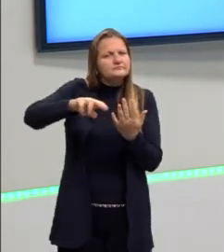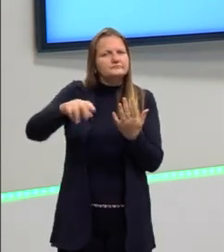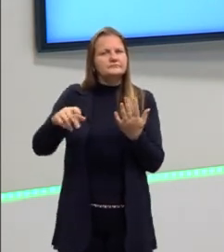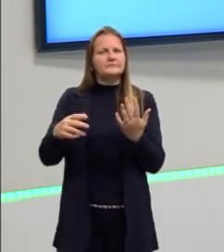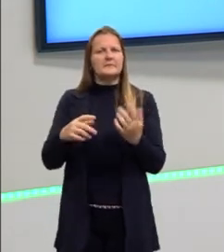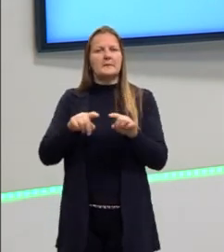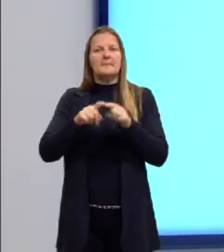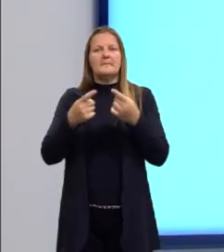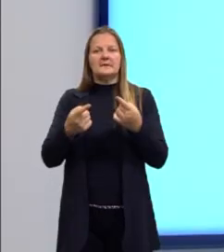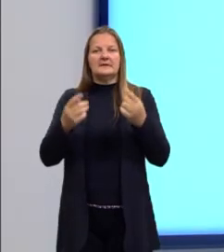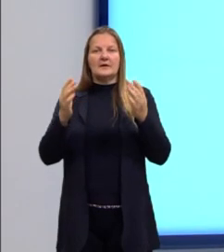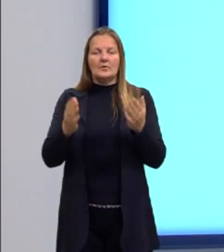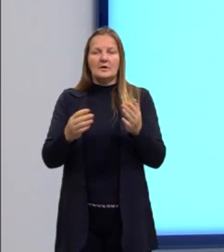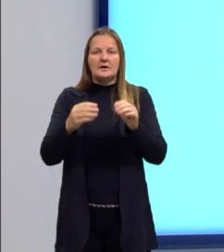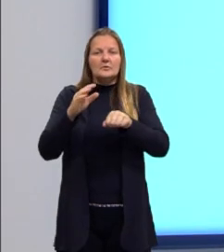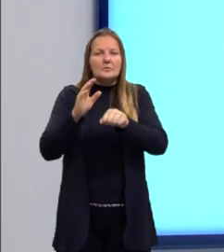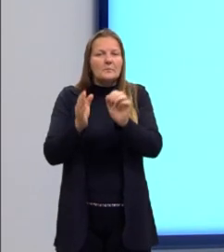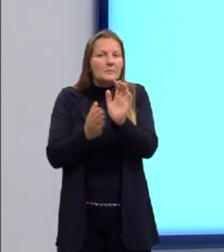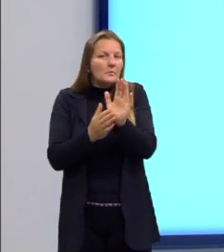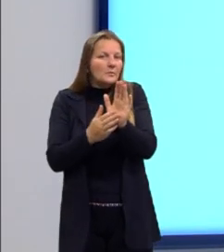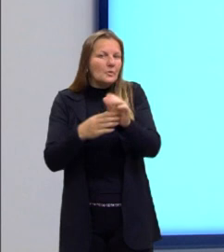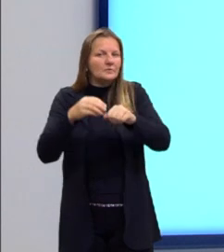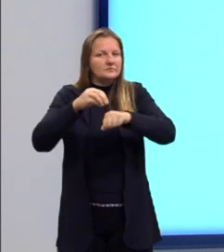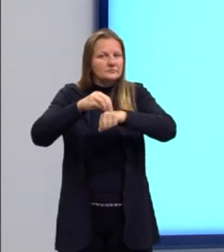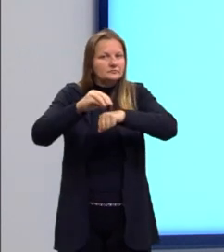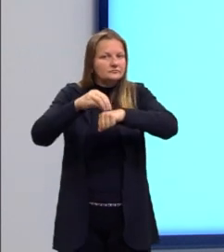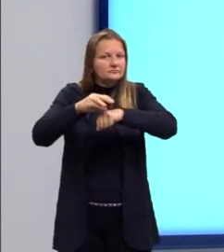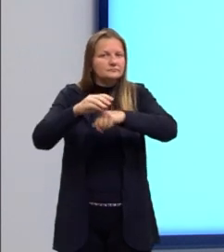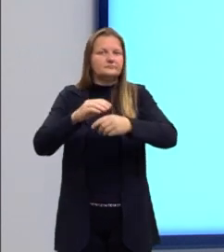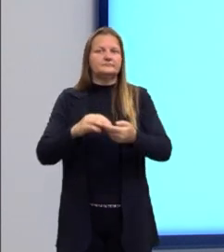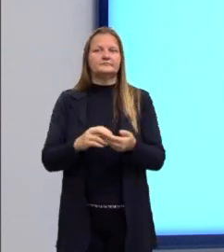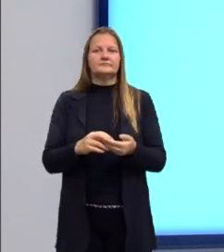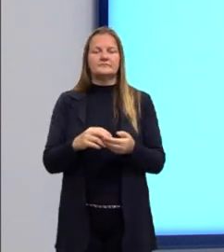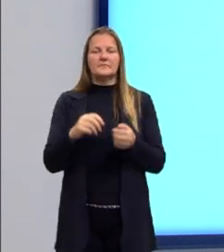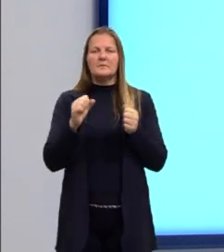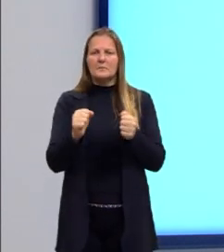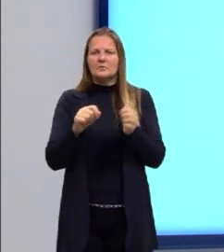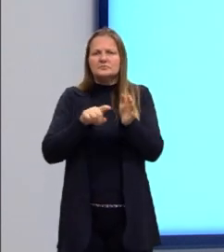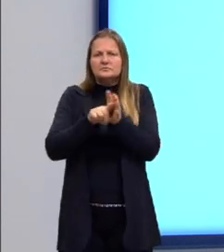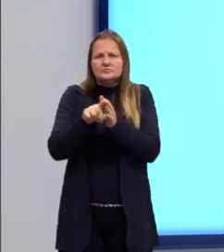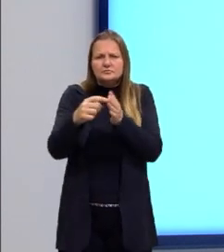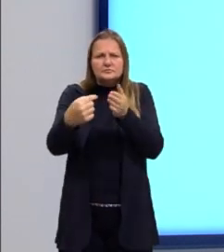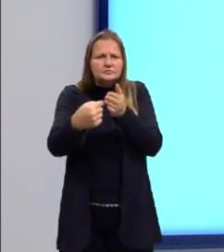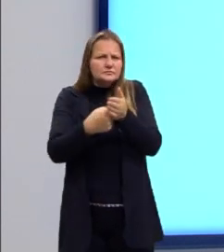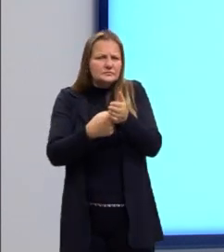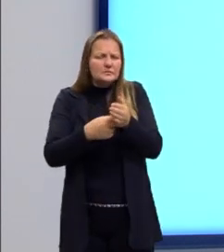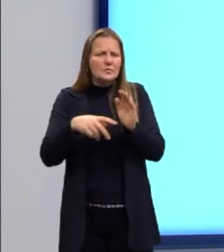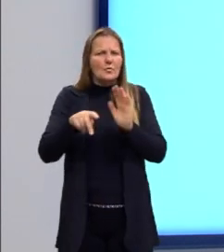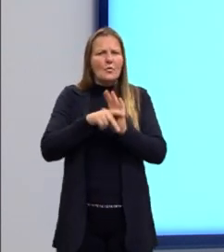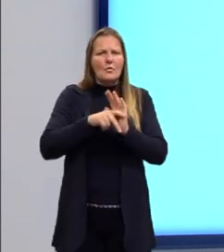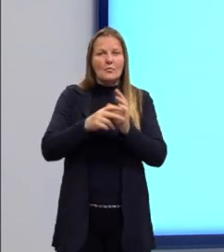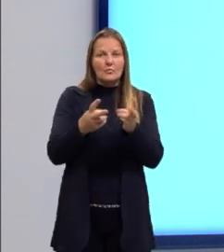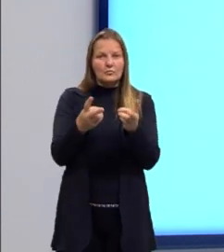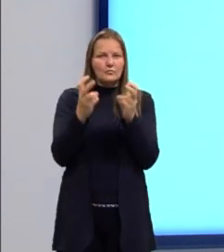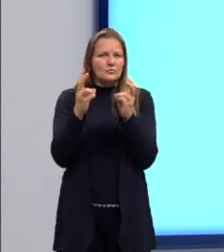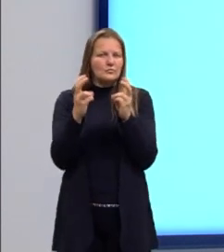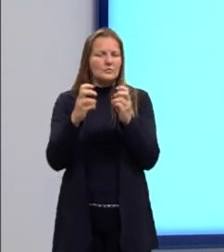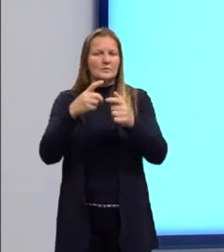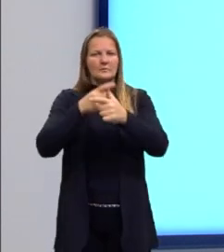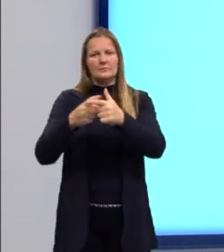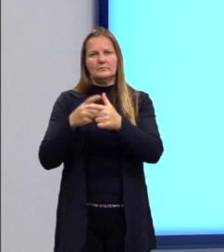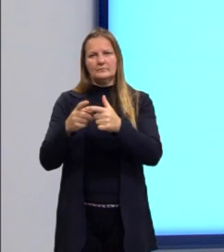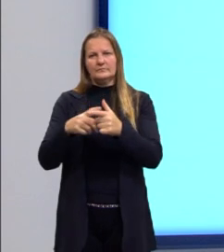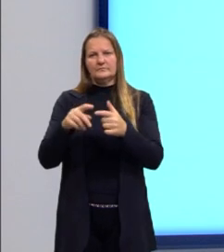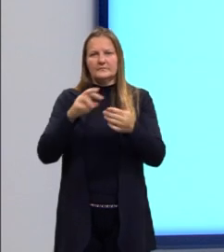naturezas mas aqui eu dei uma sugestão do que que a gente pode questionar para ter clareza sobre a identificação desse problema que